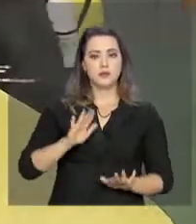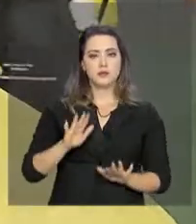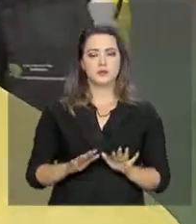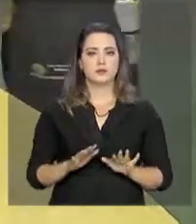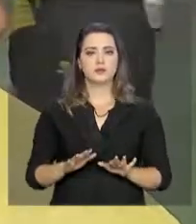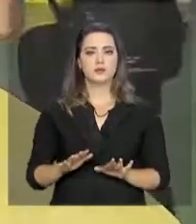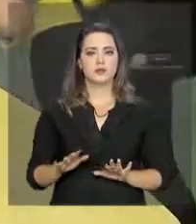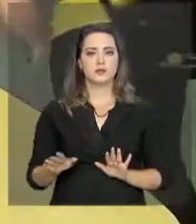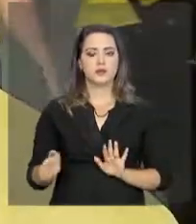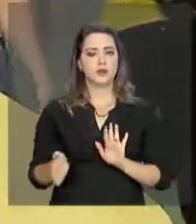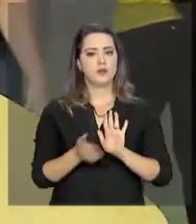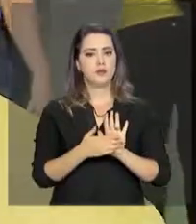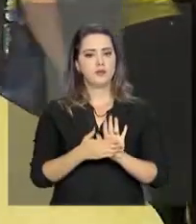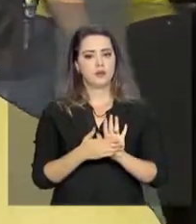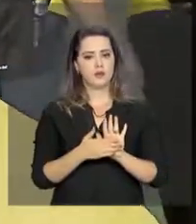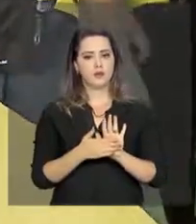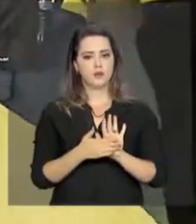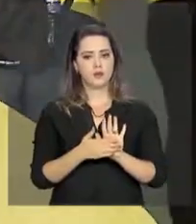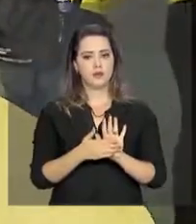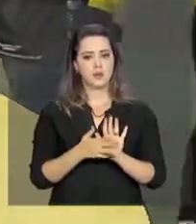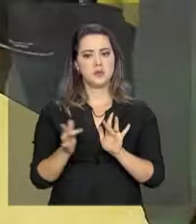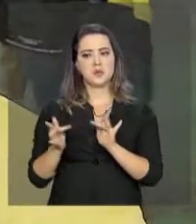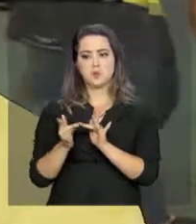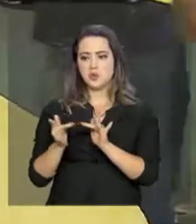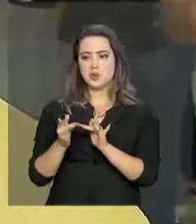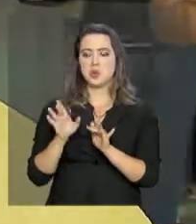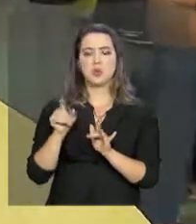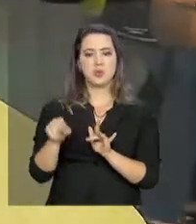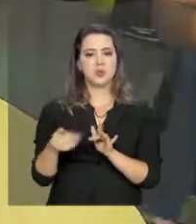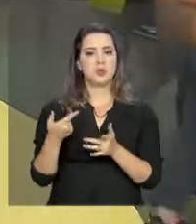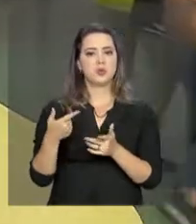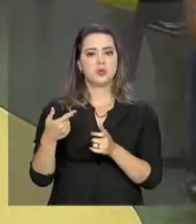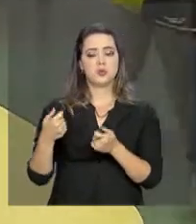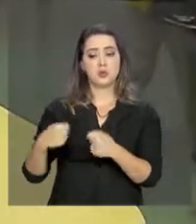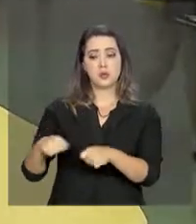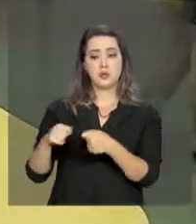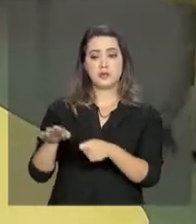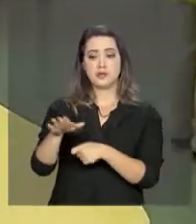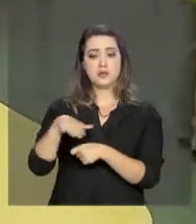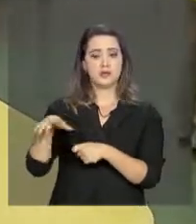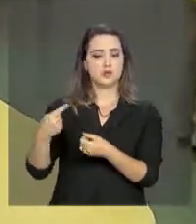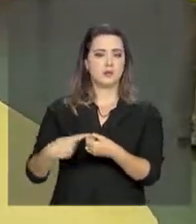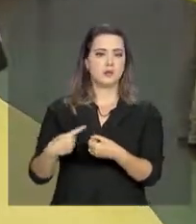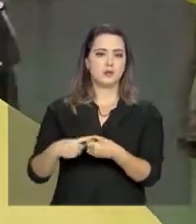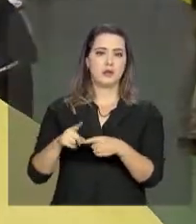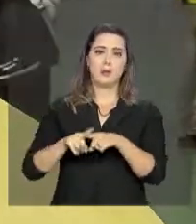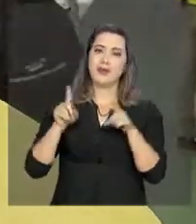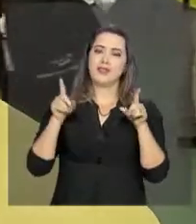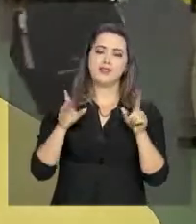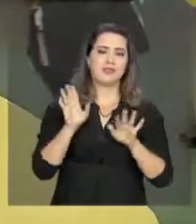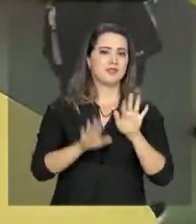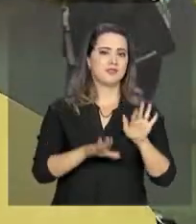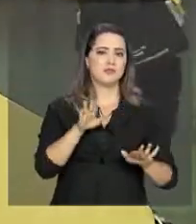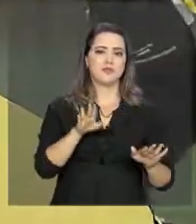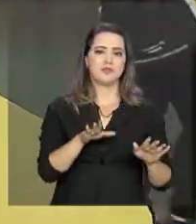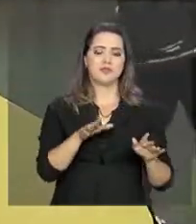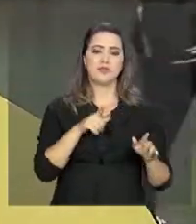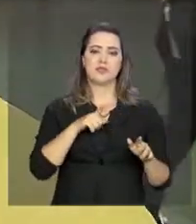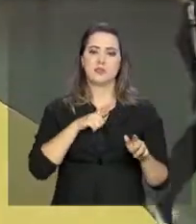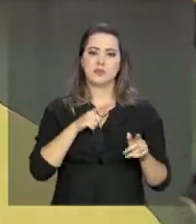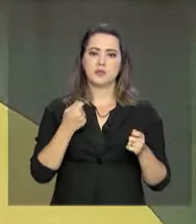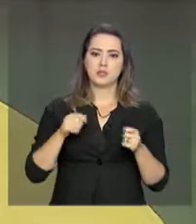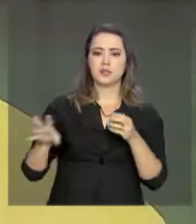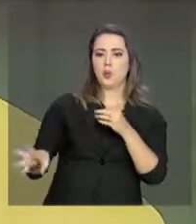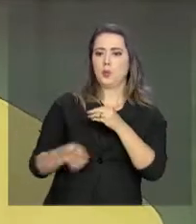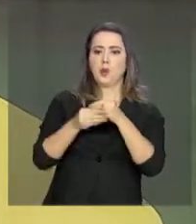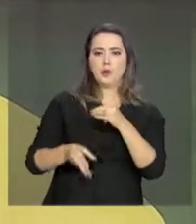vezes, a proposta bate com as reivindicações do município. Mas, às vezes, eles têm coisas a